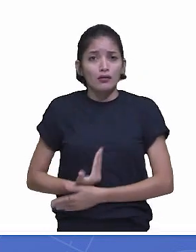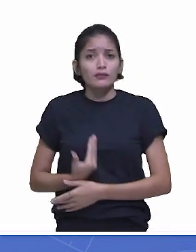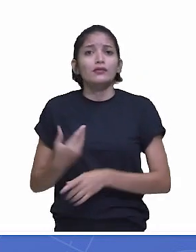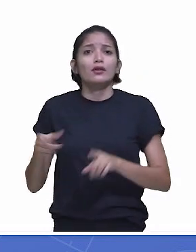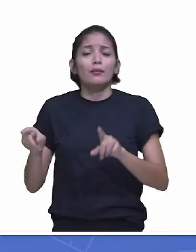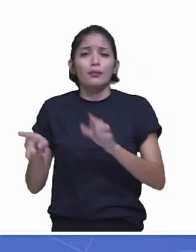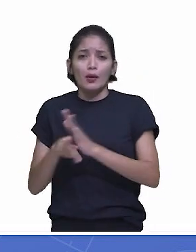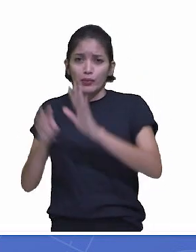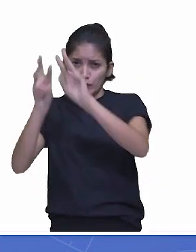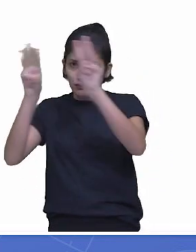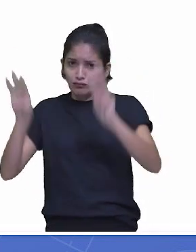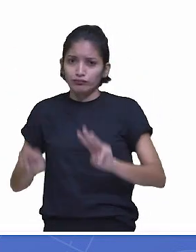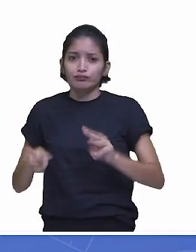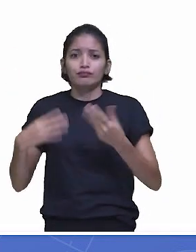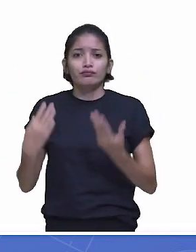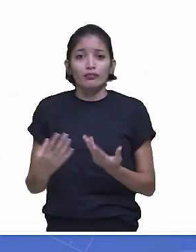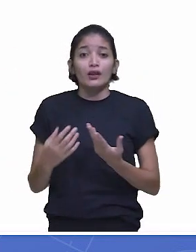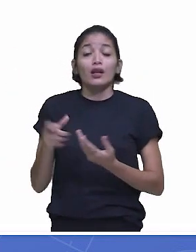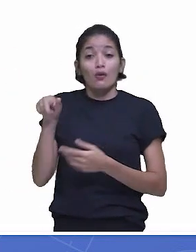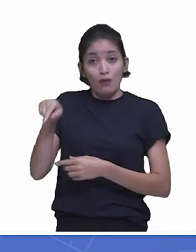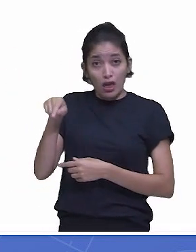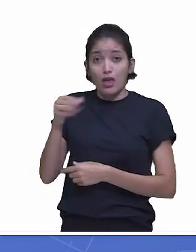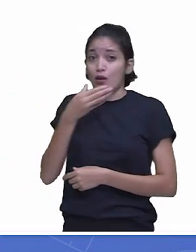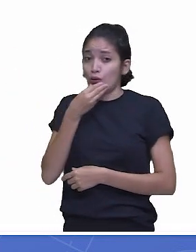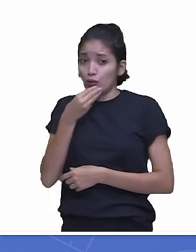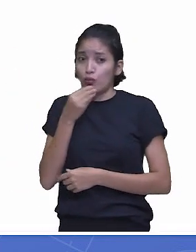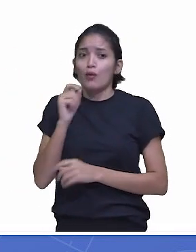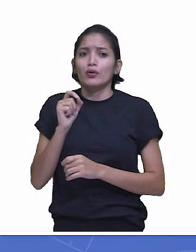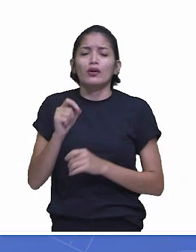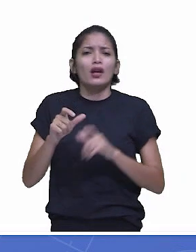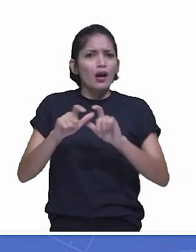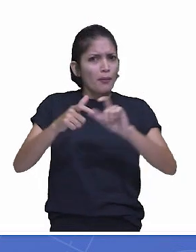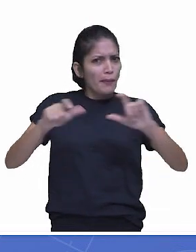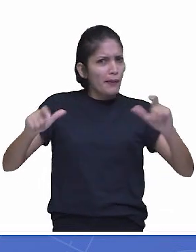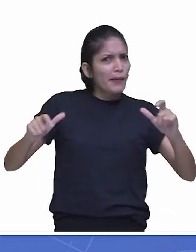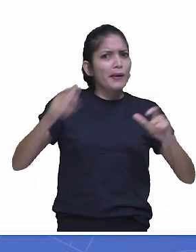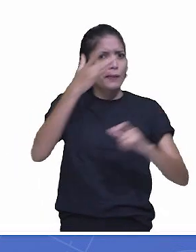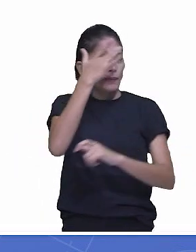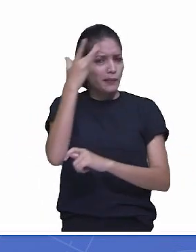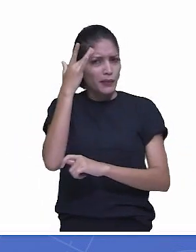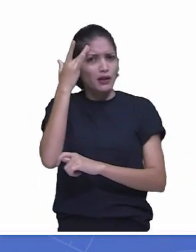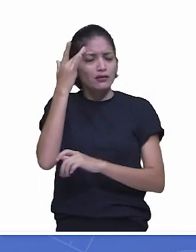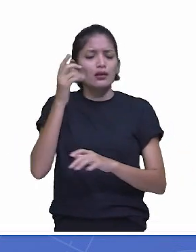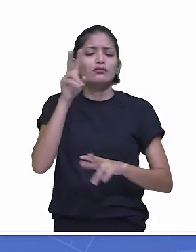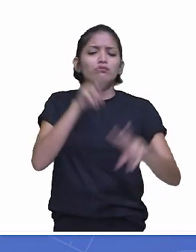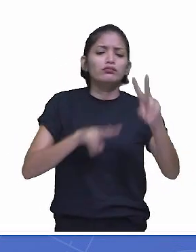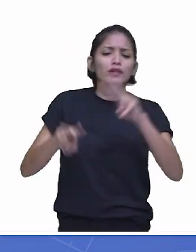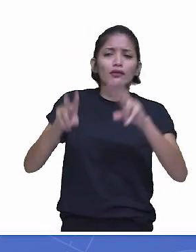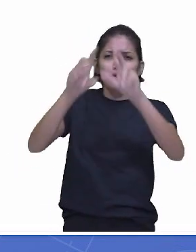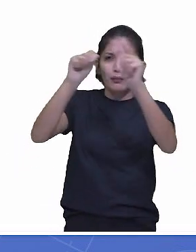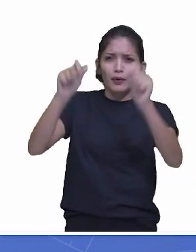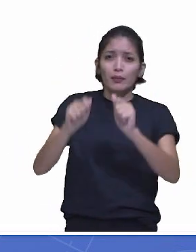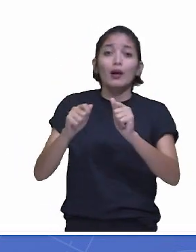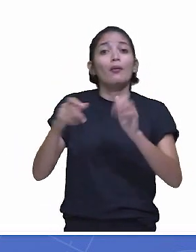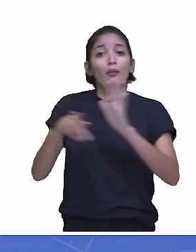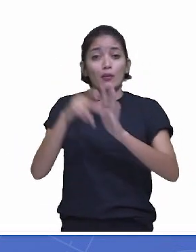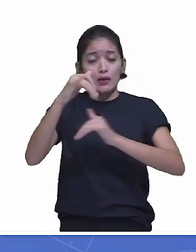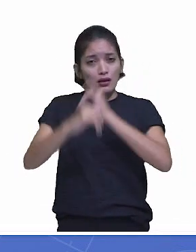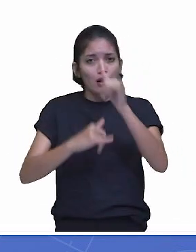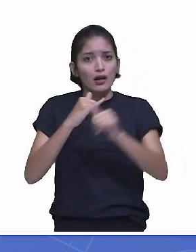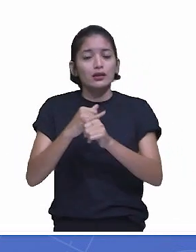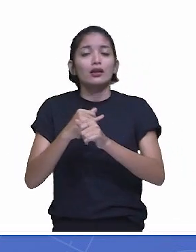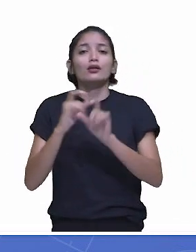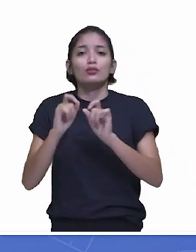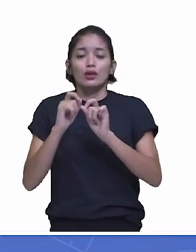um novo público museológico. Grosvenor acredita que, quanto mais pessoas forem expostas à